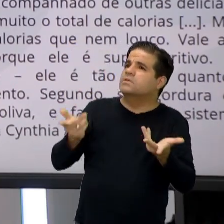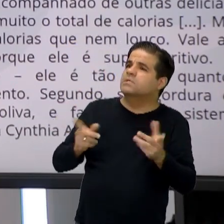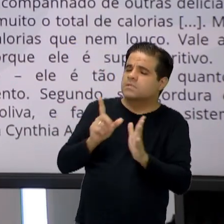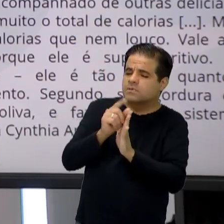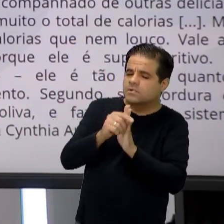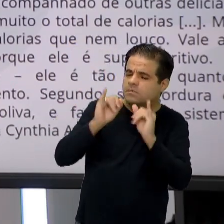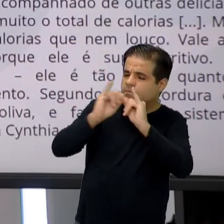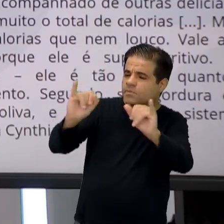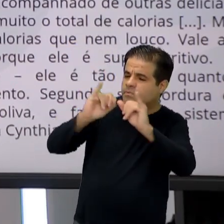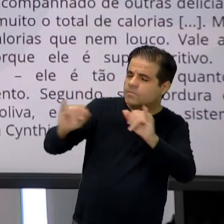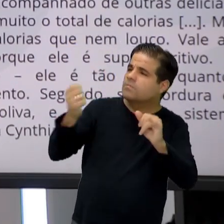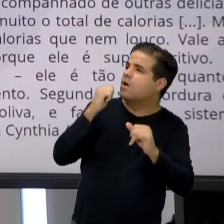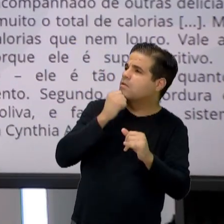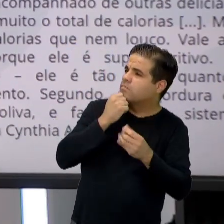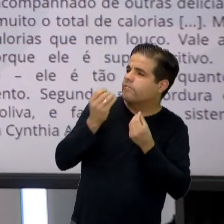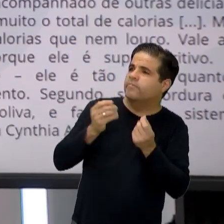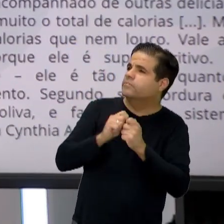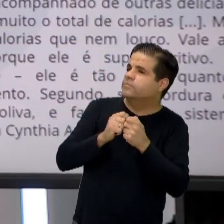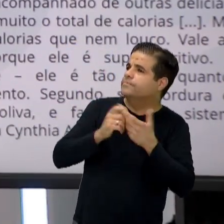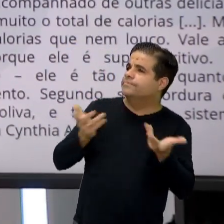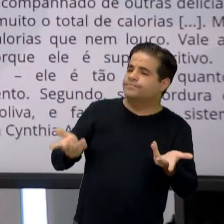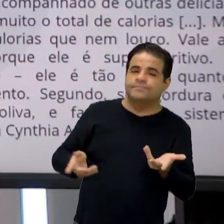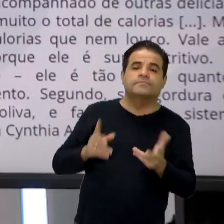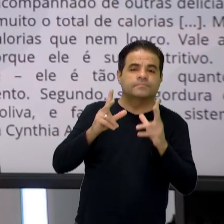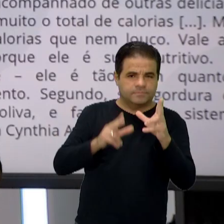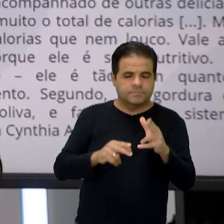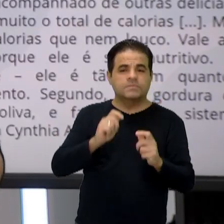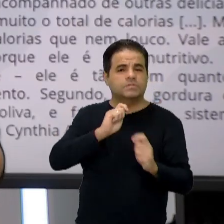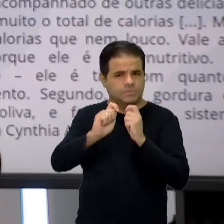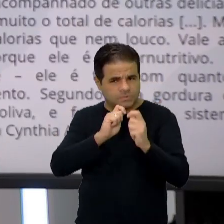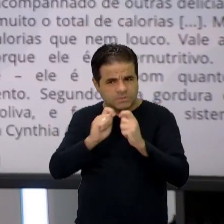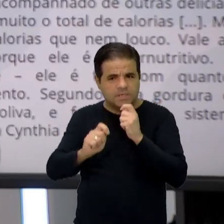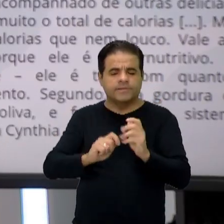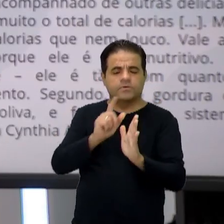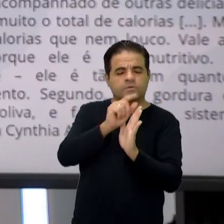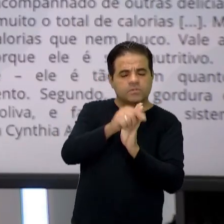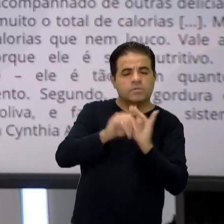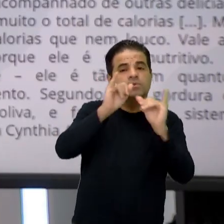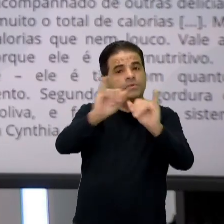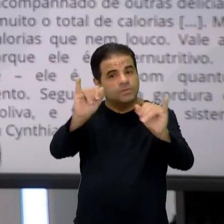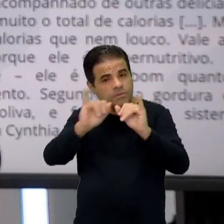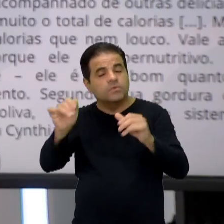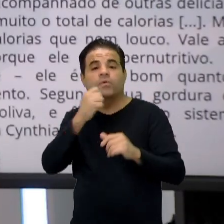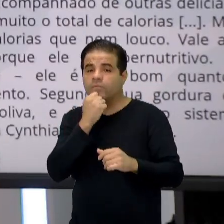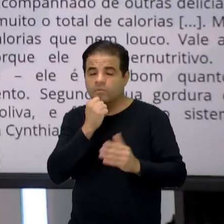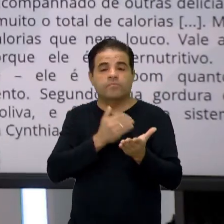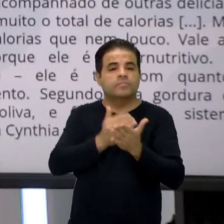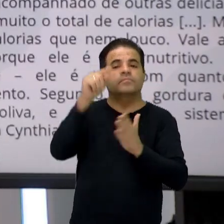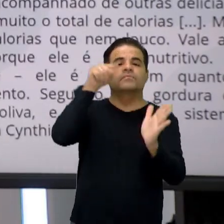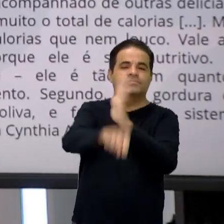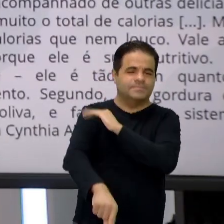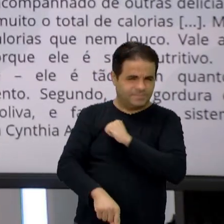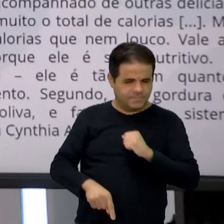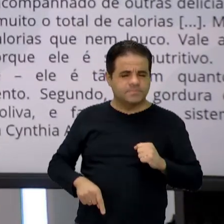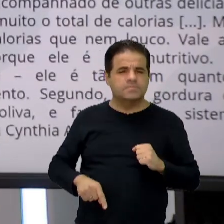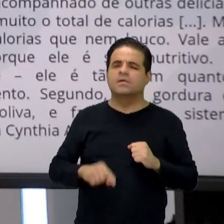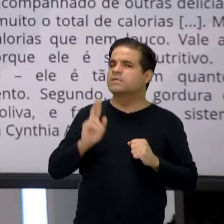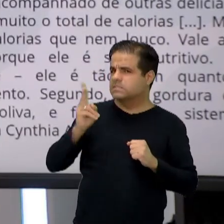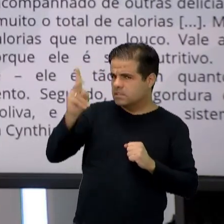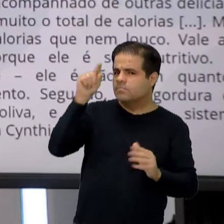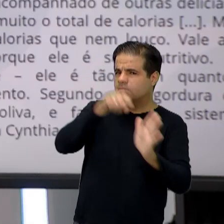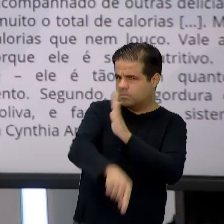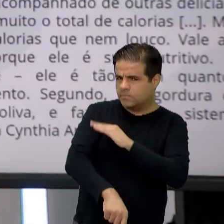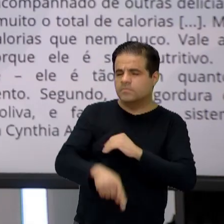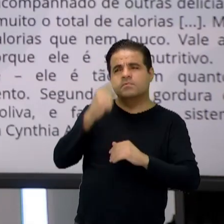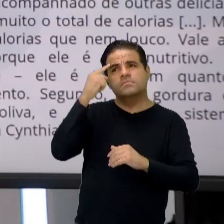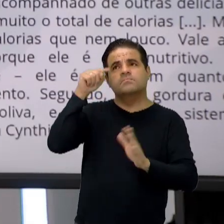de divulgação científica? Eu falo, assim como a reportagem, o artigo de divulgação científica, ele parte de uma pergunta. É sempre uma